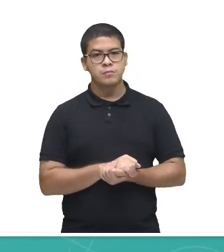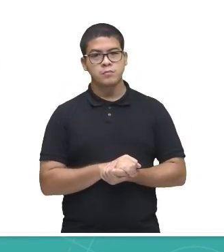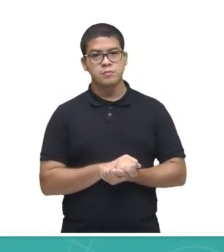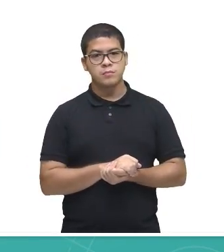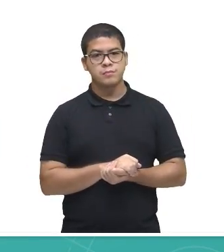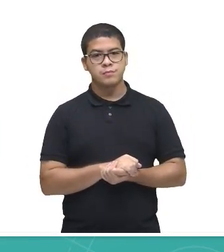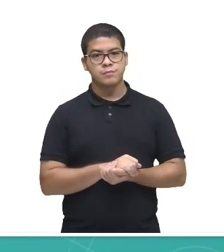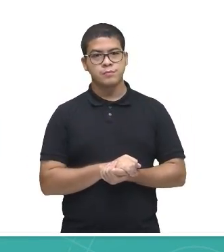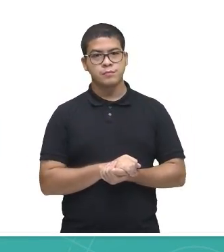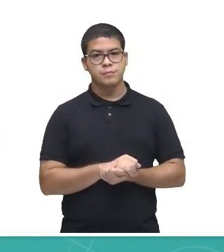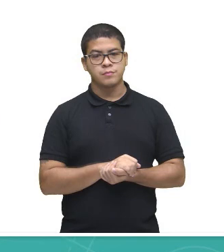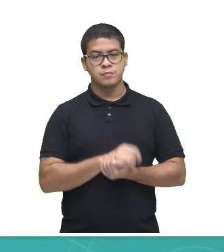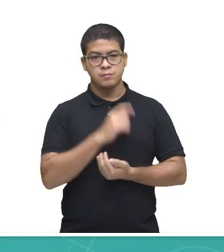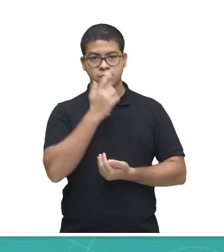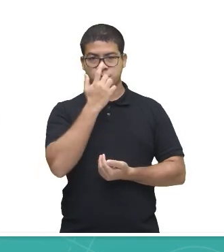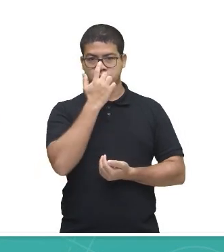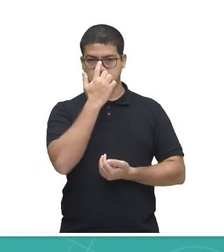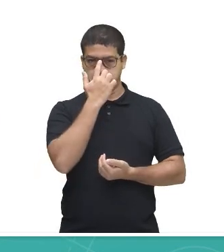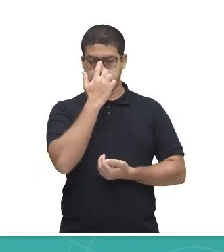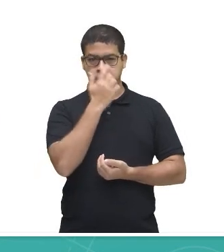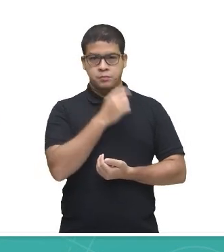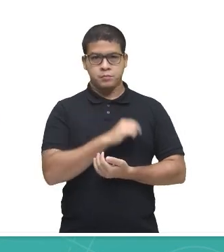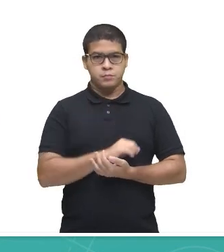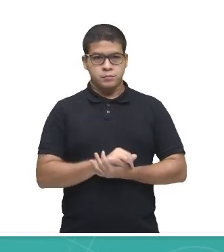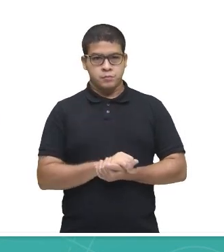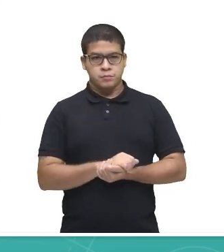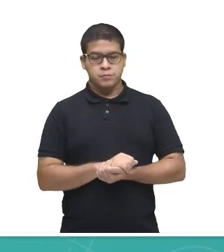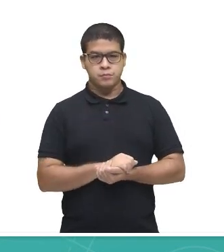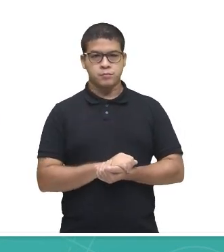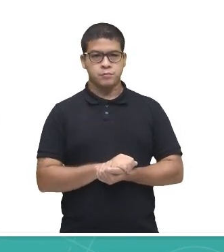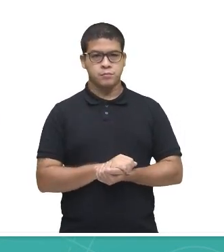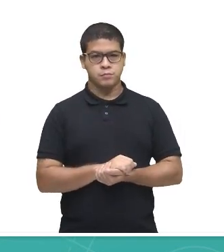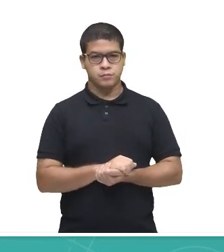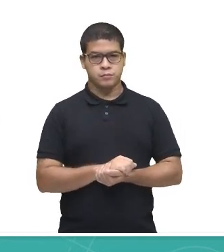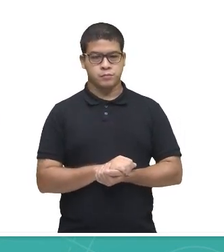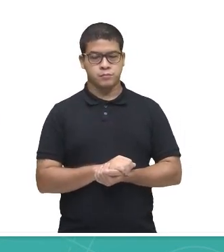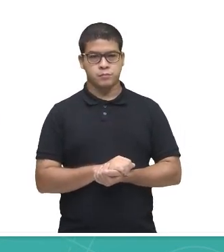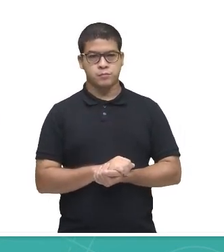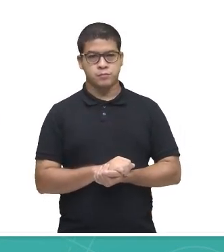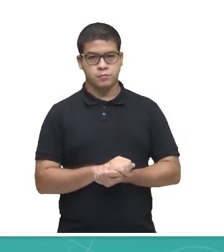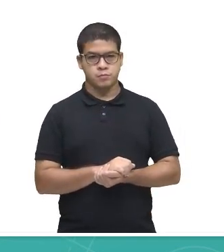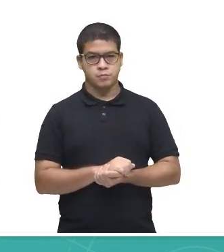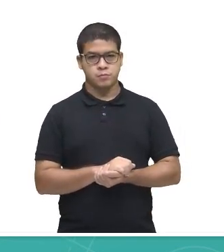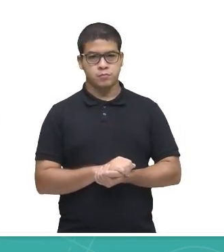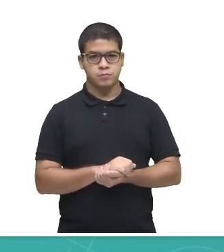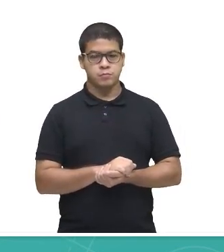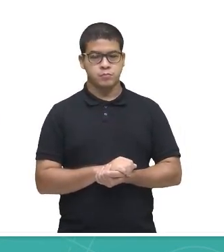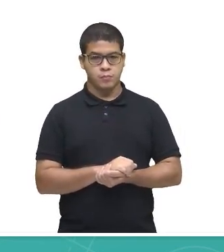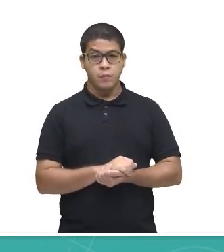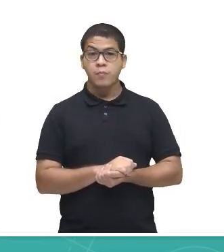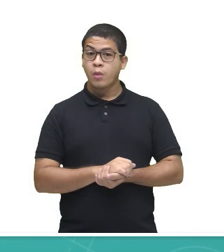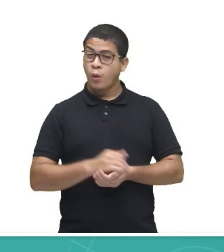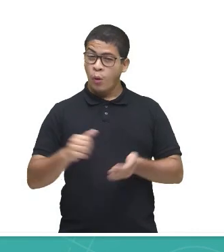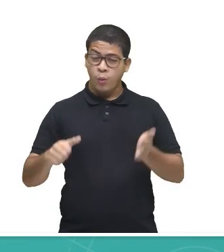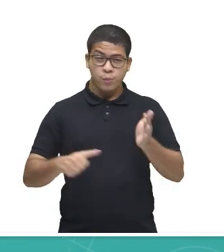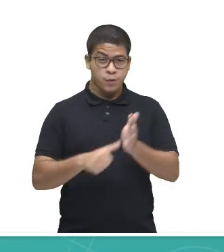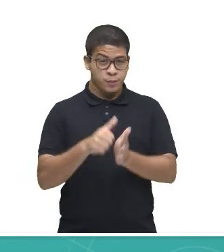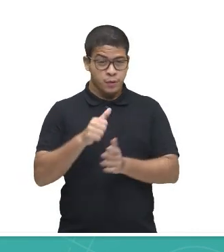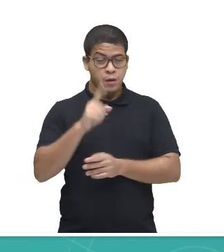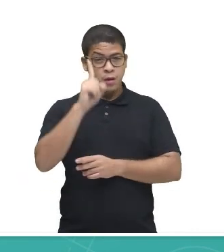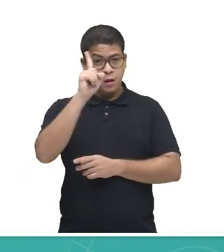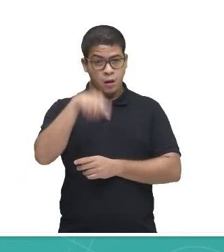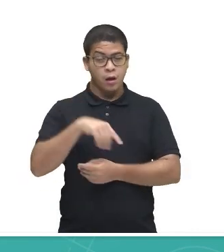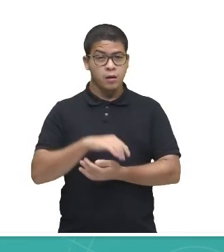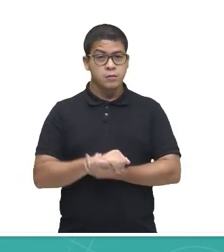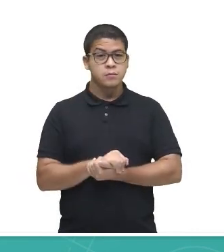tá? Colaterais internos. O primeiro par de ângulos colaterais internos